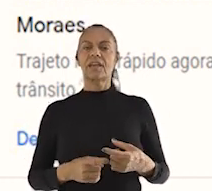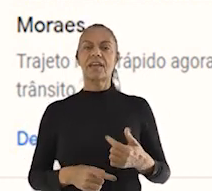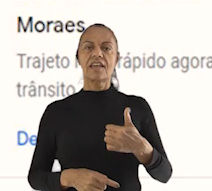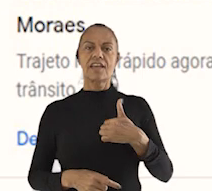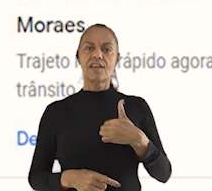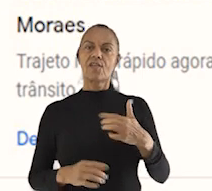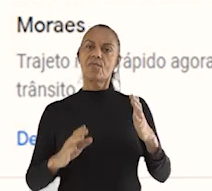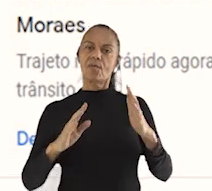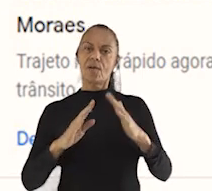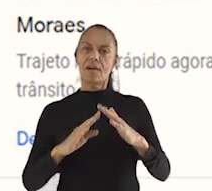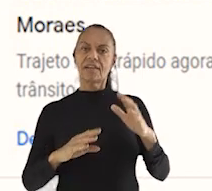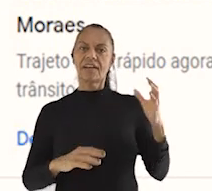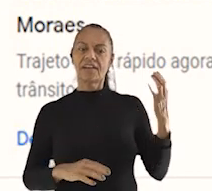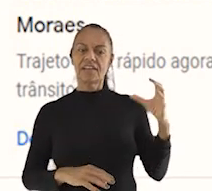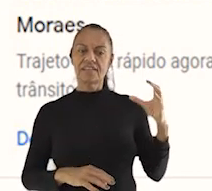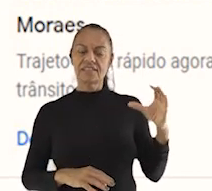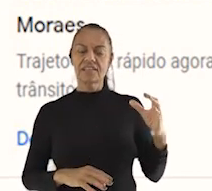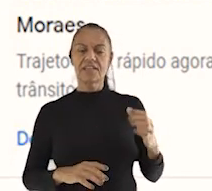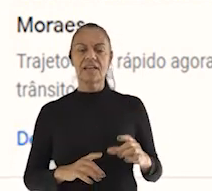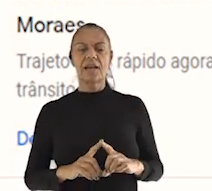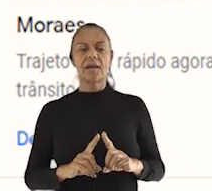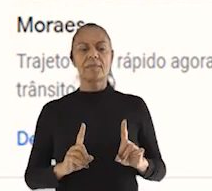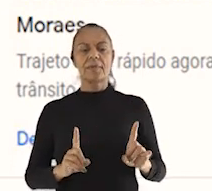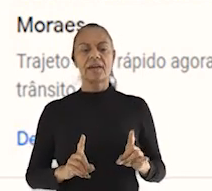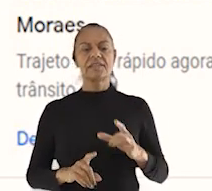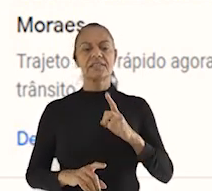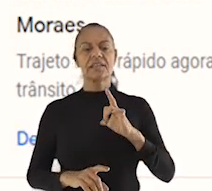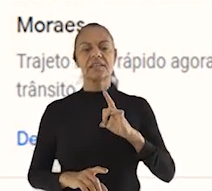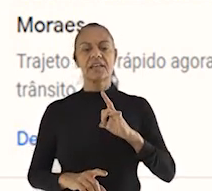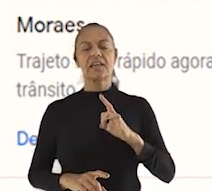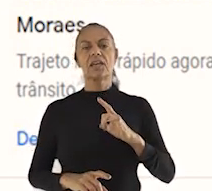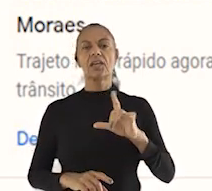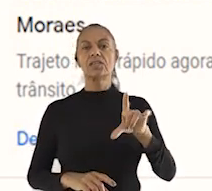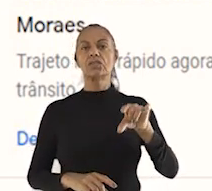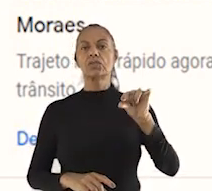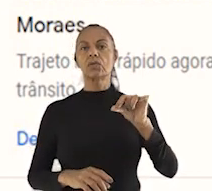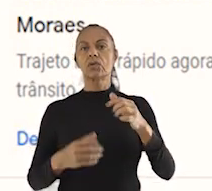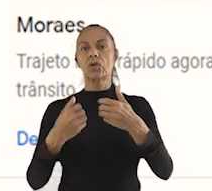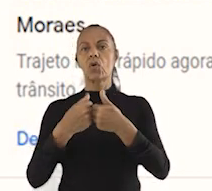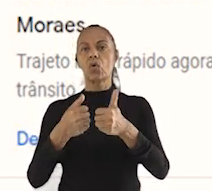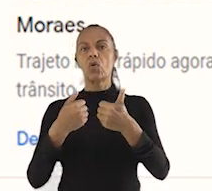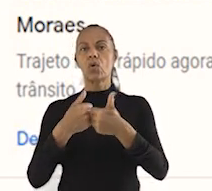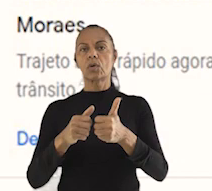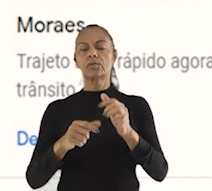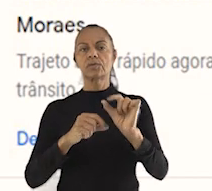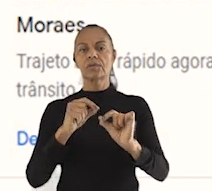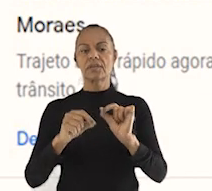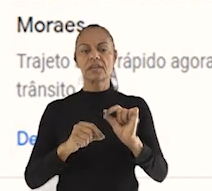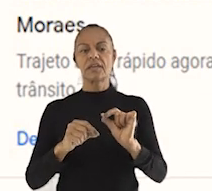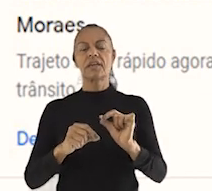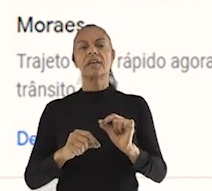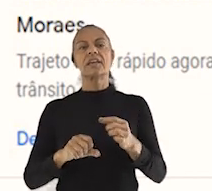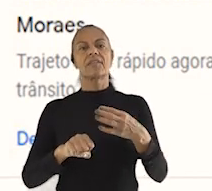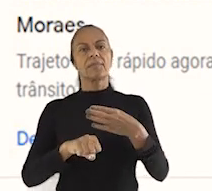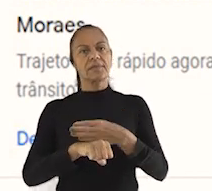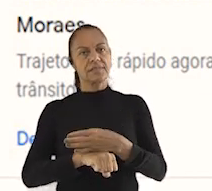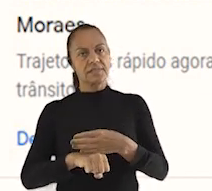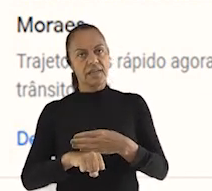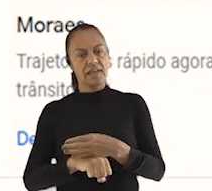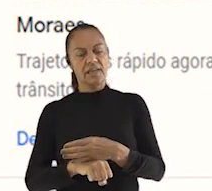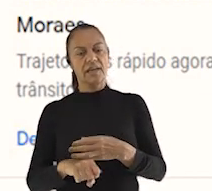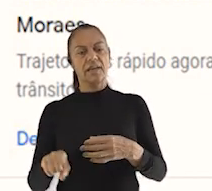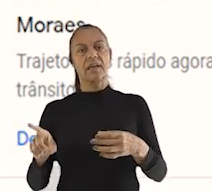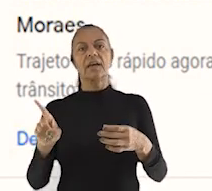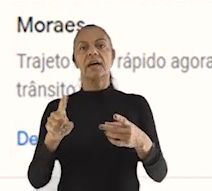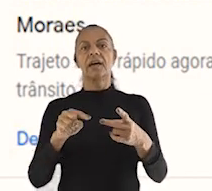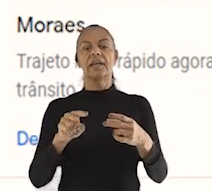rápido para chegar até ele. Eu moro em Cariacica, né? Então eu saio de Cariacica para ir até lá. Chegando lá, existem algumas opções de ônibus